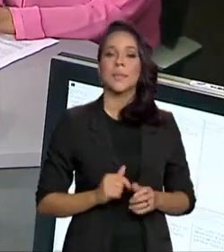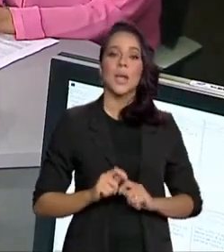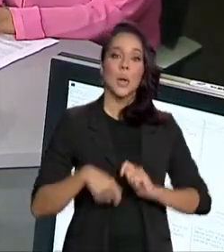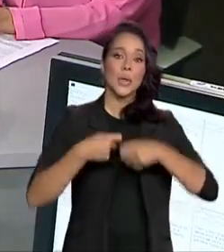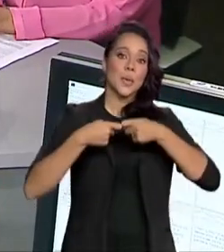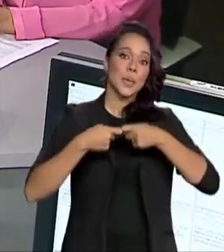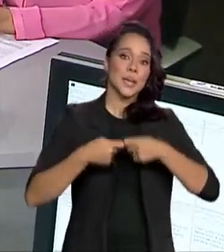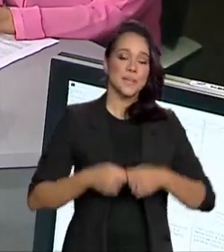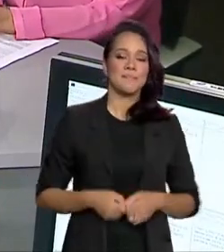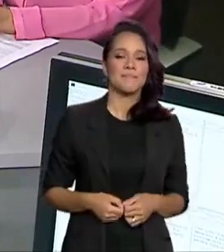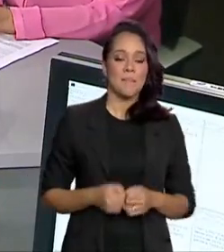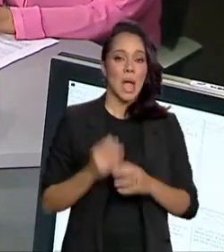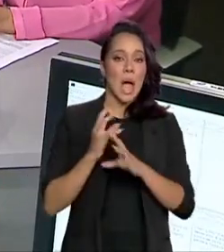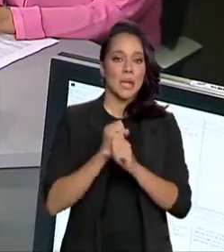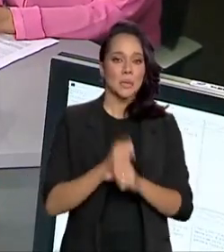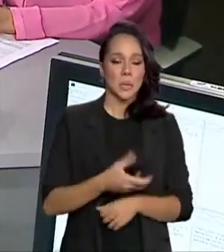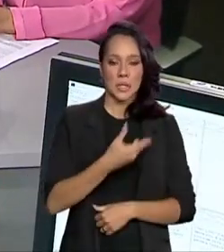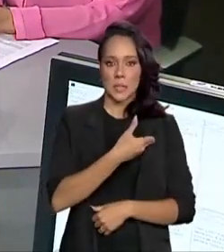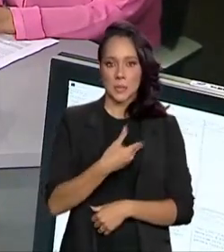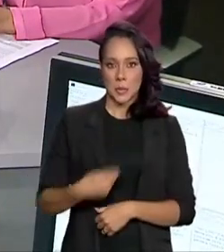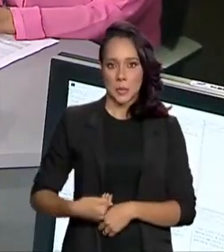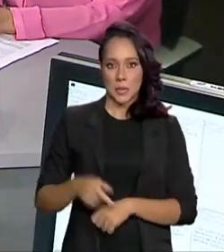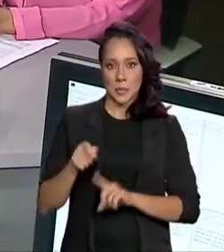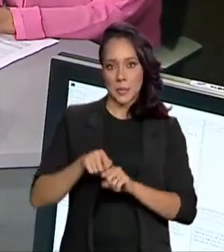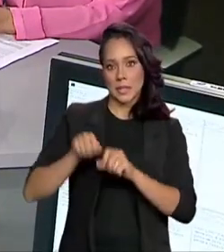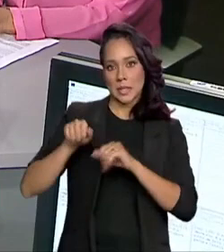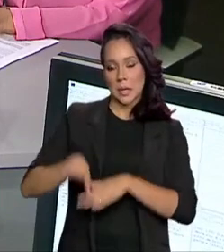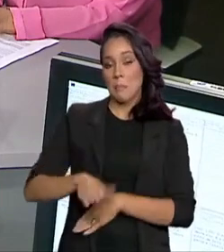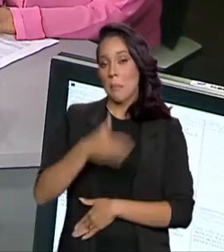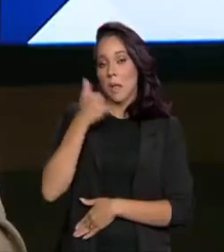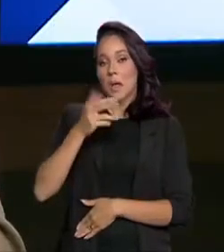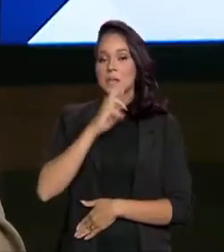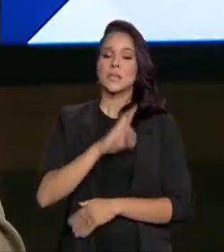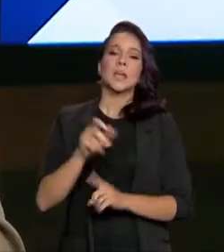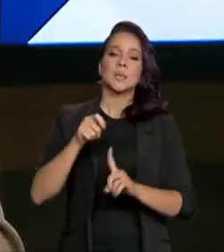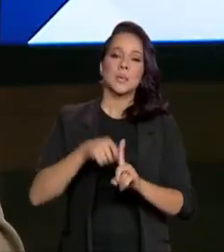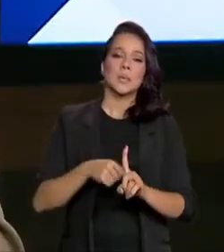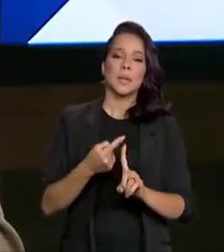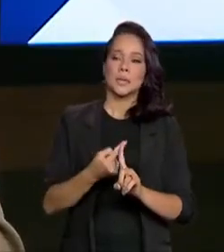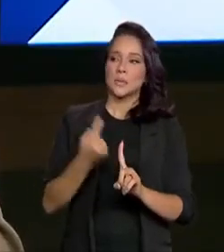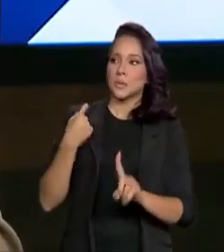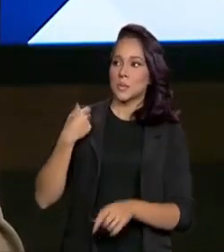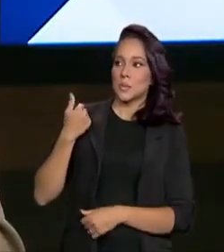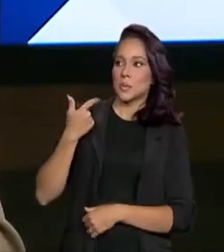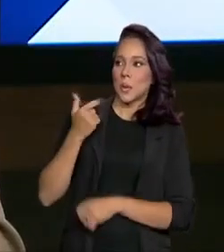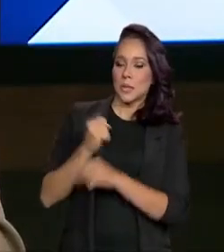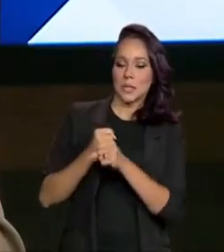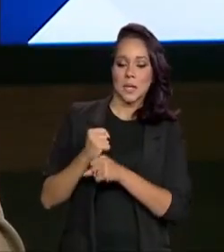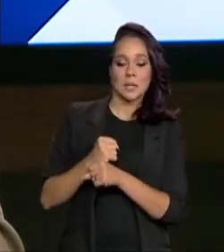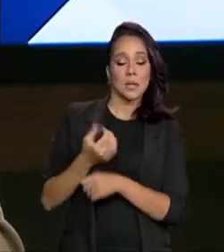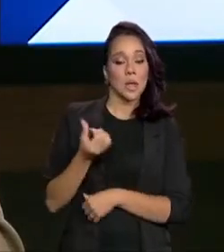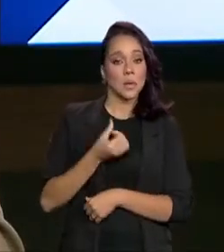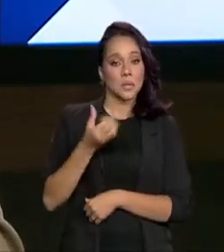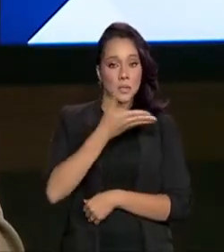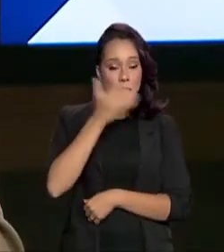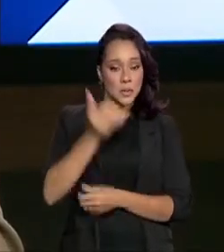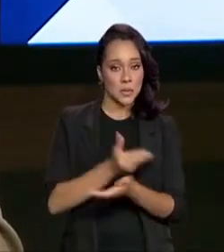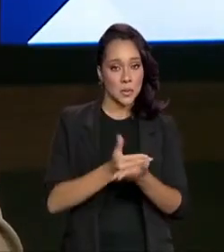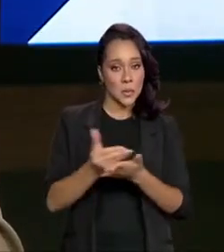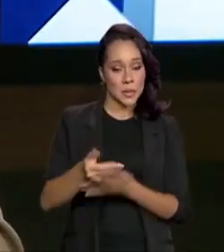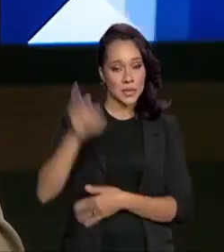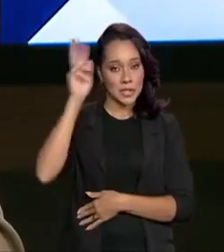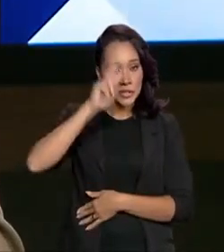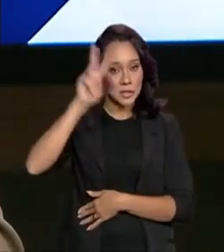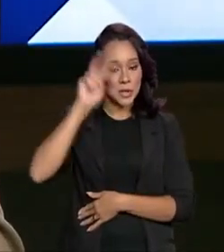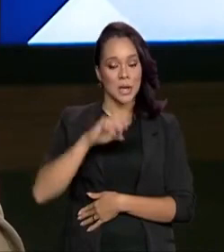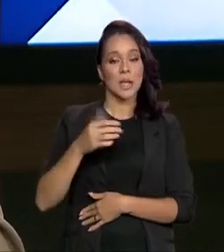Economia. As contas públicas registraram em setembro o melhor resultado para o mês dos últimos 12 anos e o sexto melhor desde o início da série